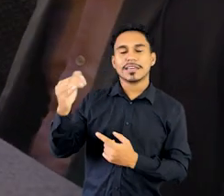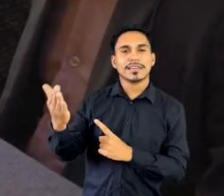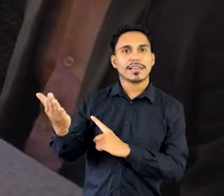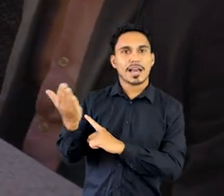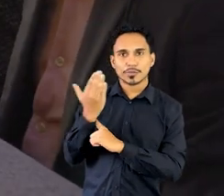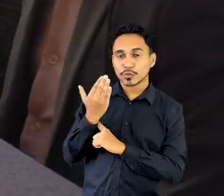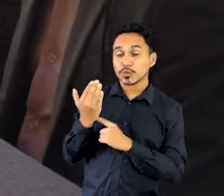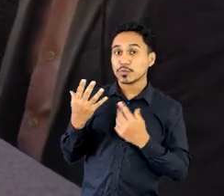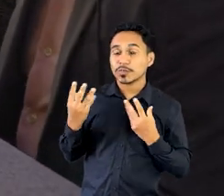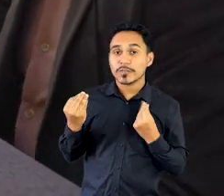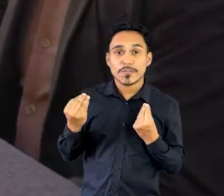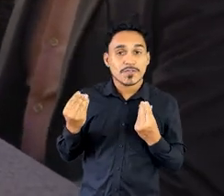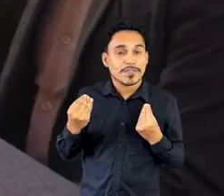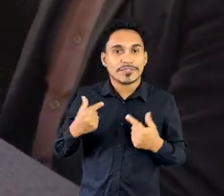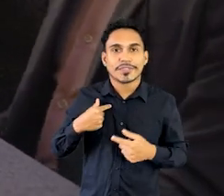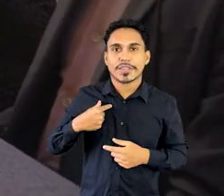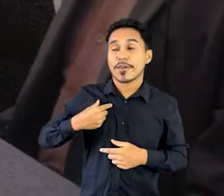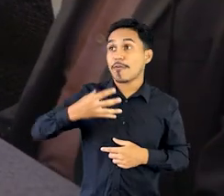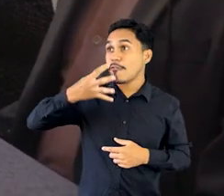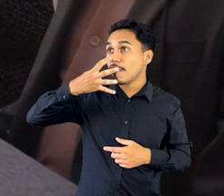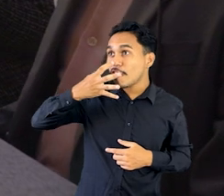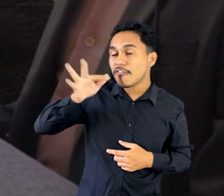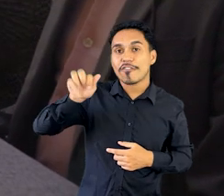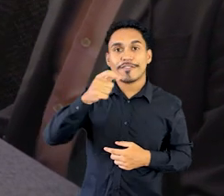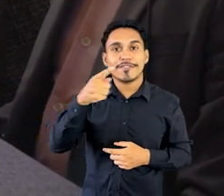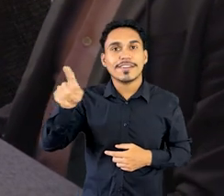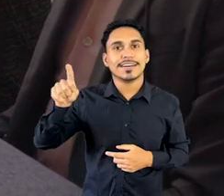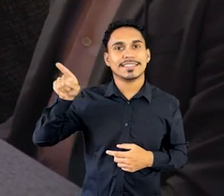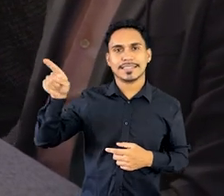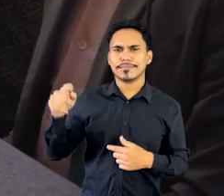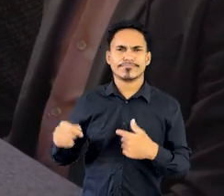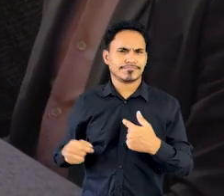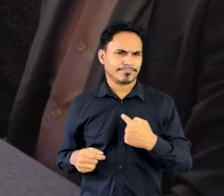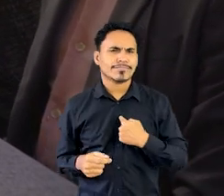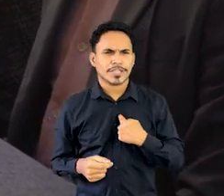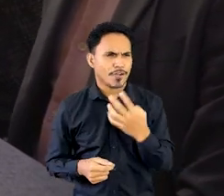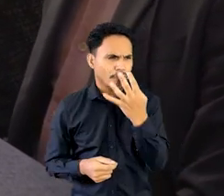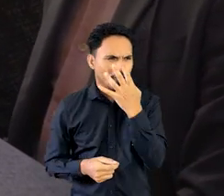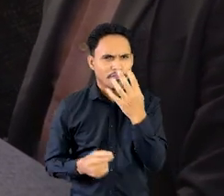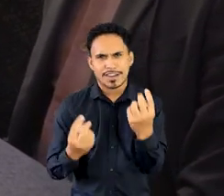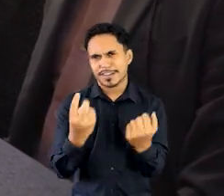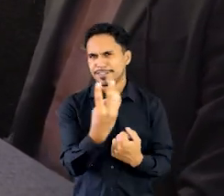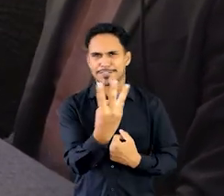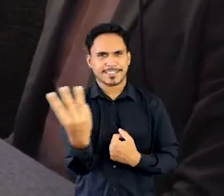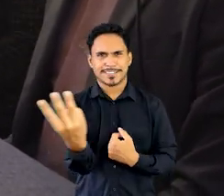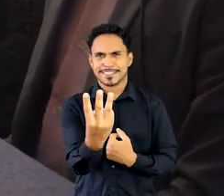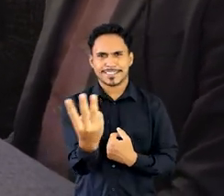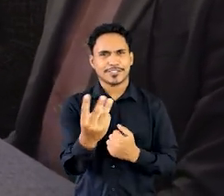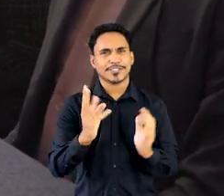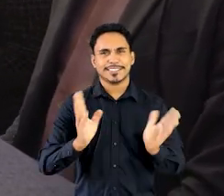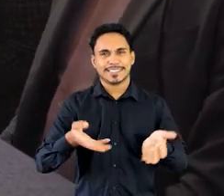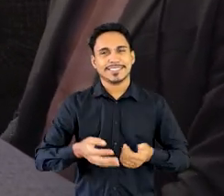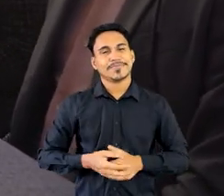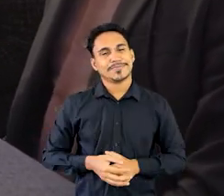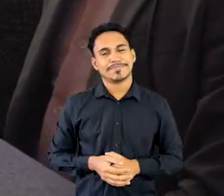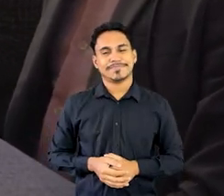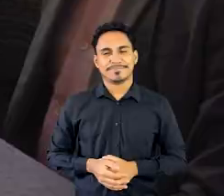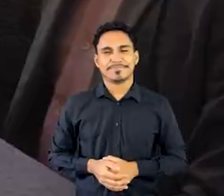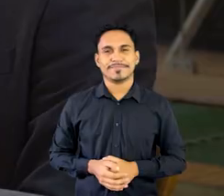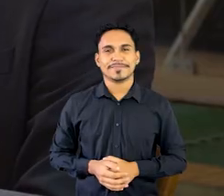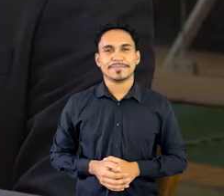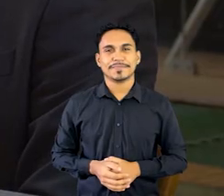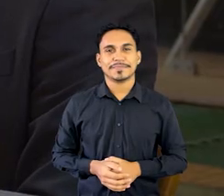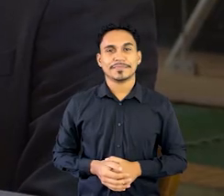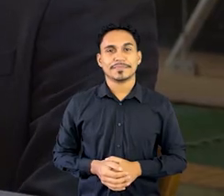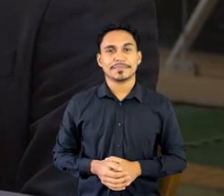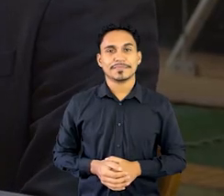aspecto Eu também sou suspeita porque eu sou fã dele ai já tô fã de vocês três já deixa eu entrar nessa Então vamos juntos